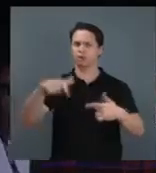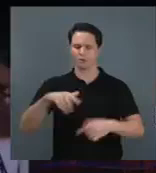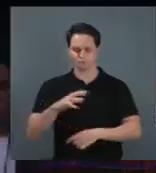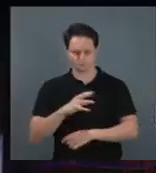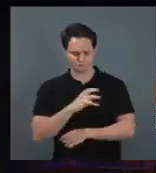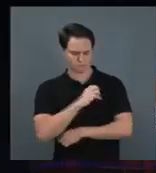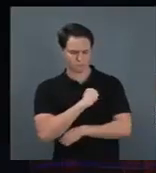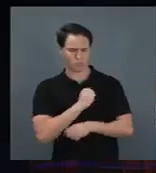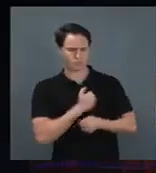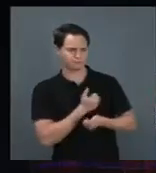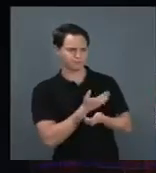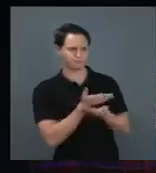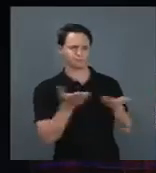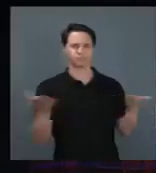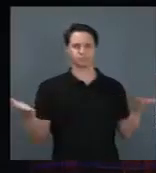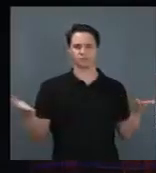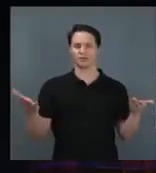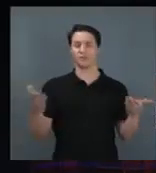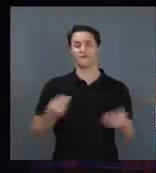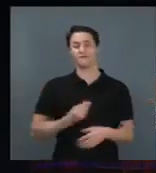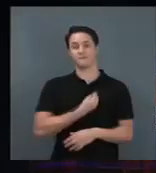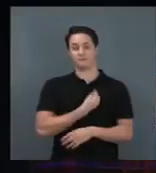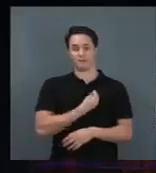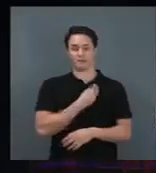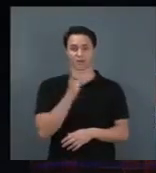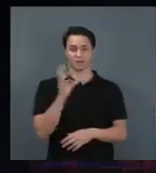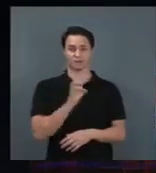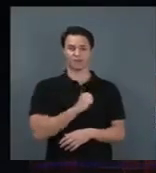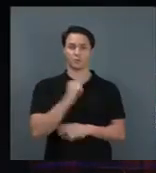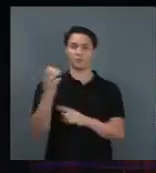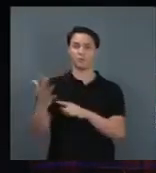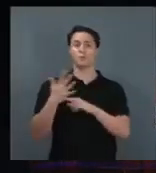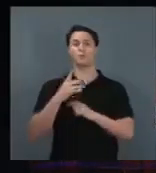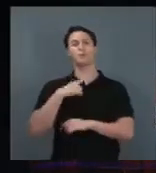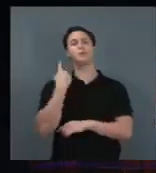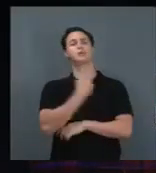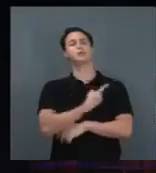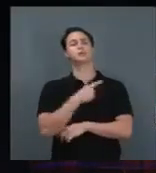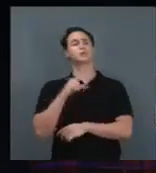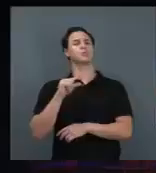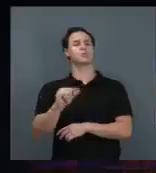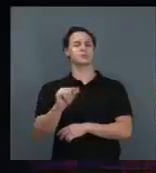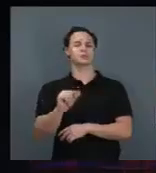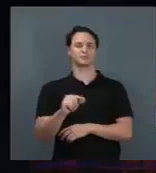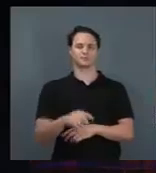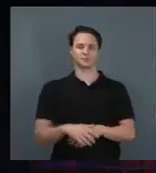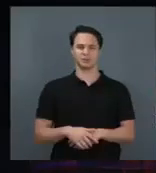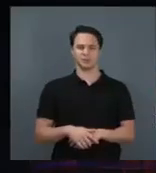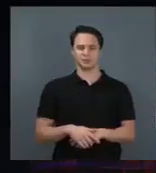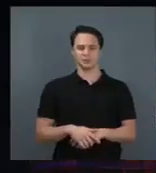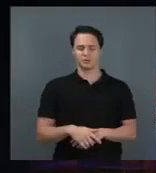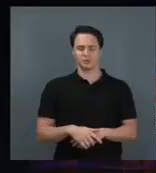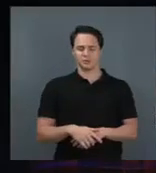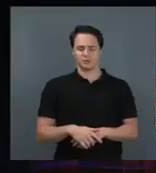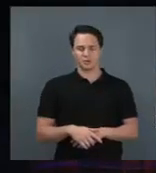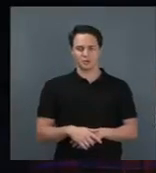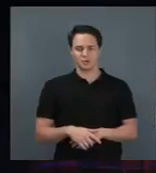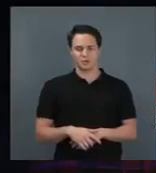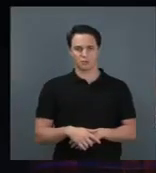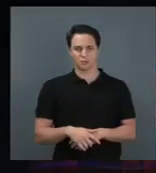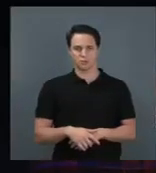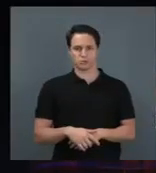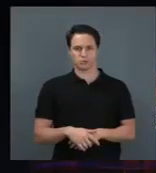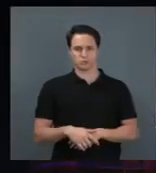ao próximo, de amor à vida. Ele nos mostrou que mesmo em tempos de grandes